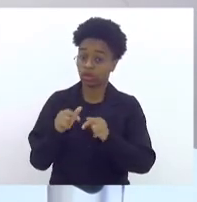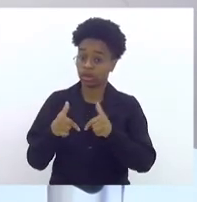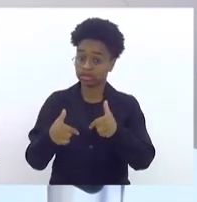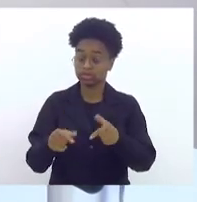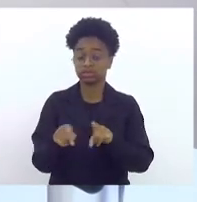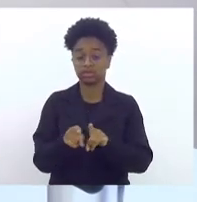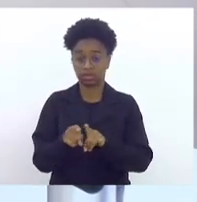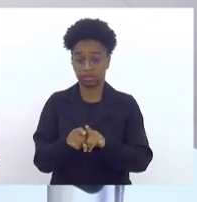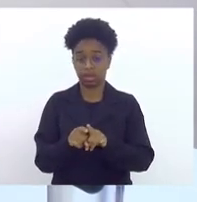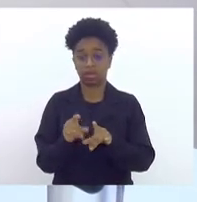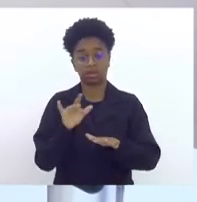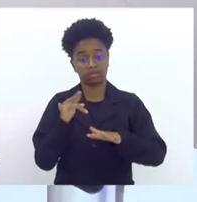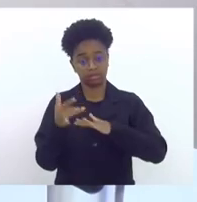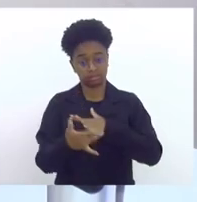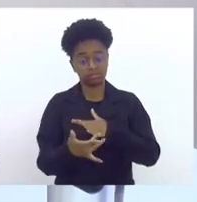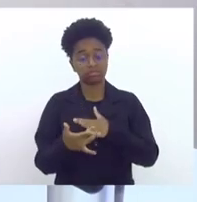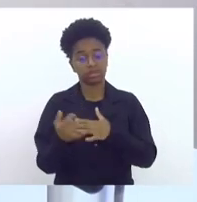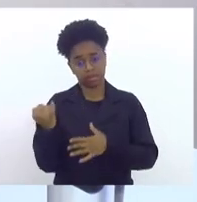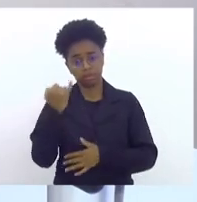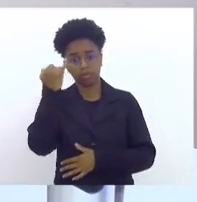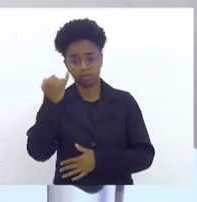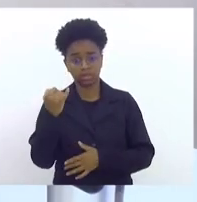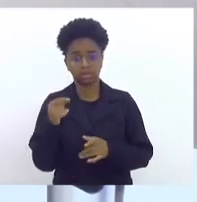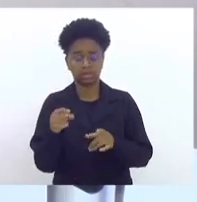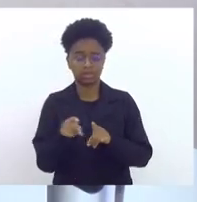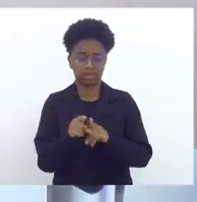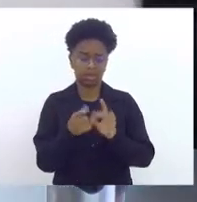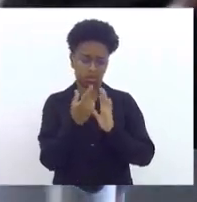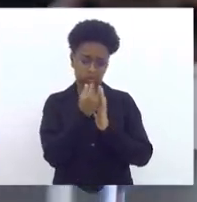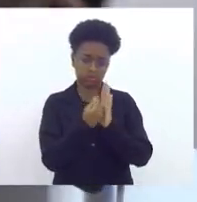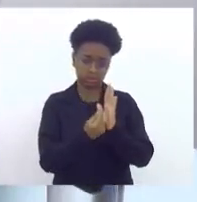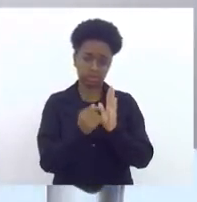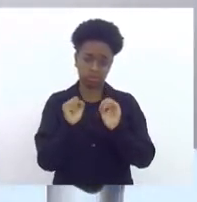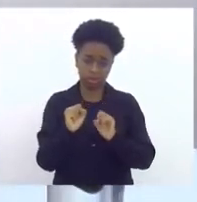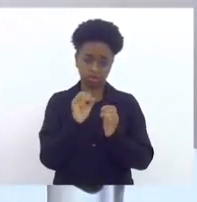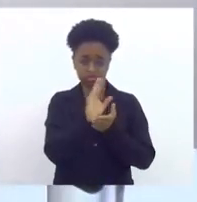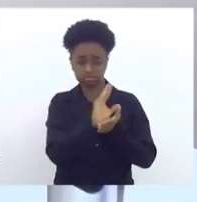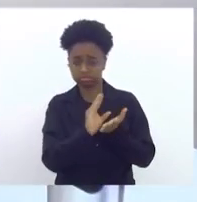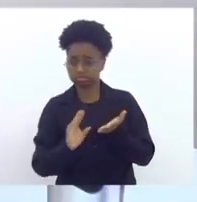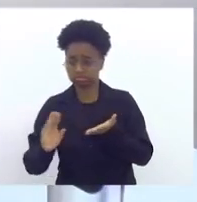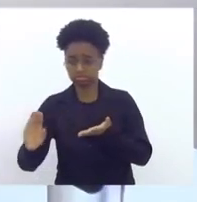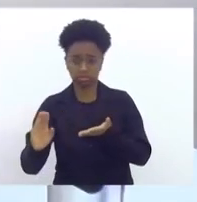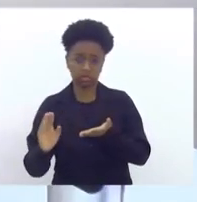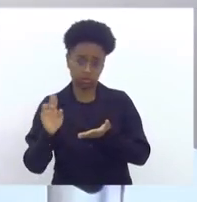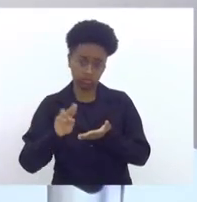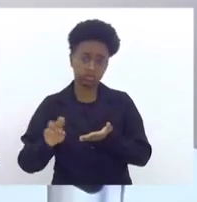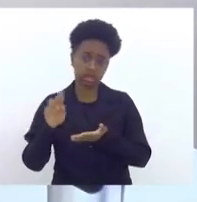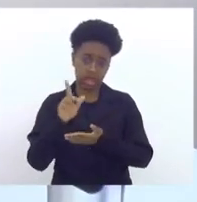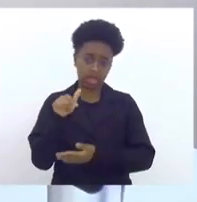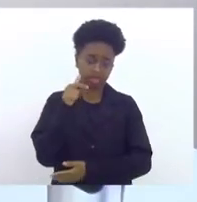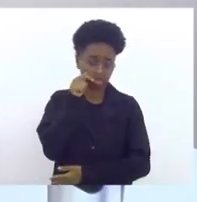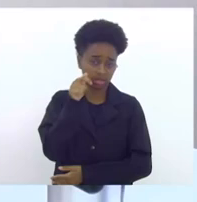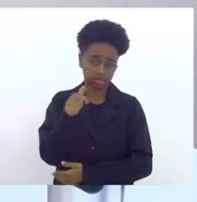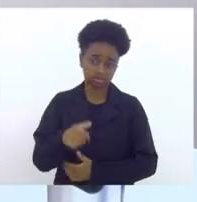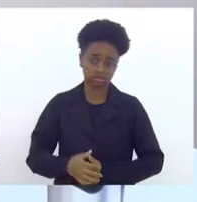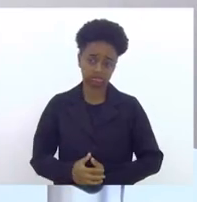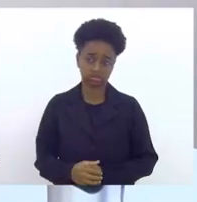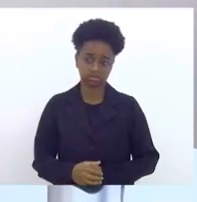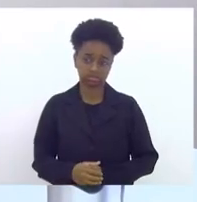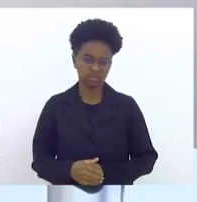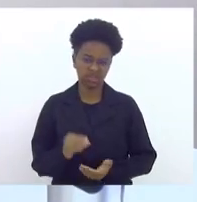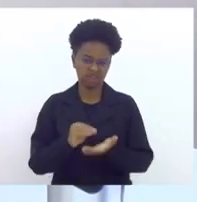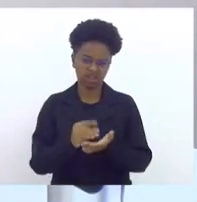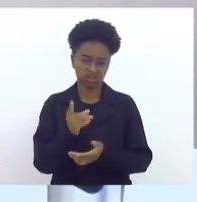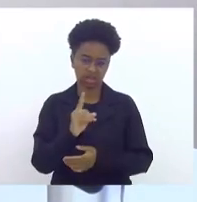é pegando uma linha lá do orçamento também dessa divulgação da rede seria interessante é uma linha vai